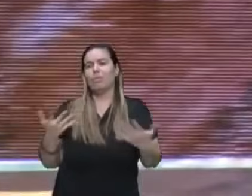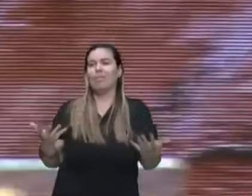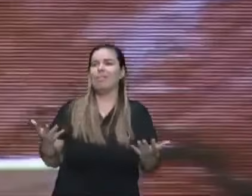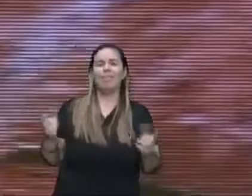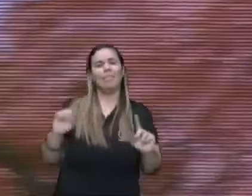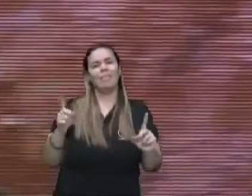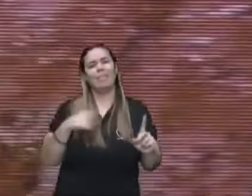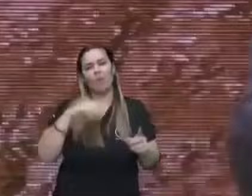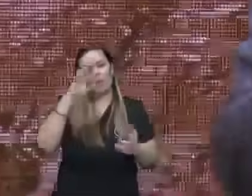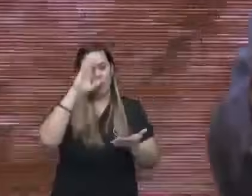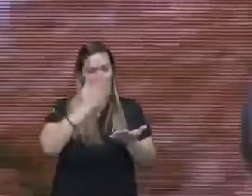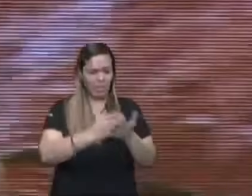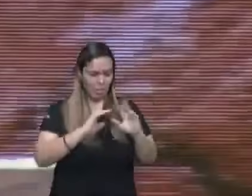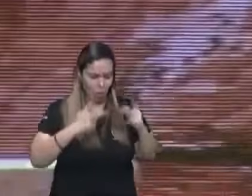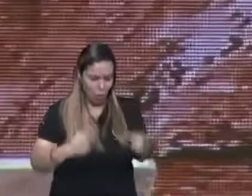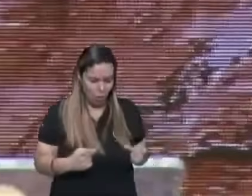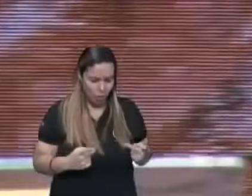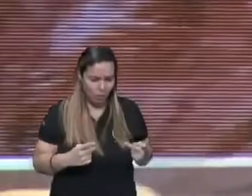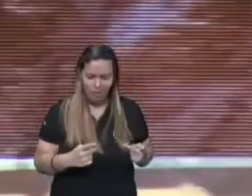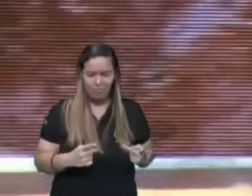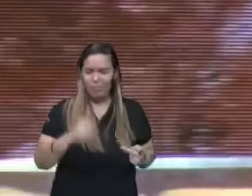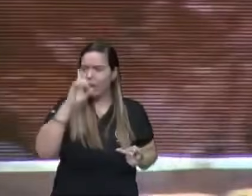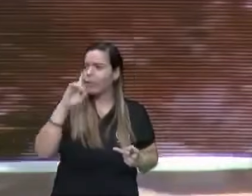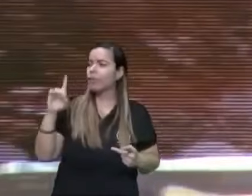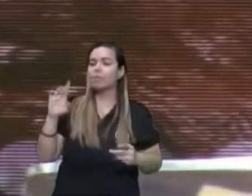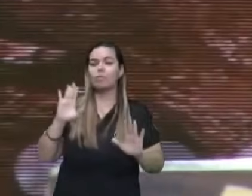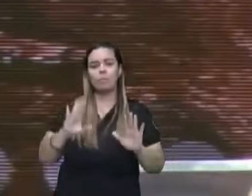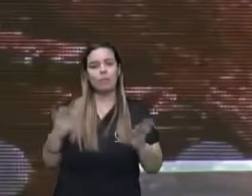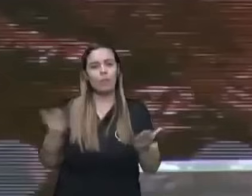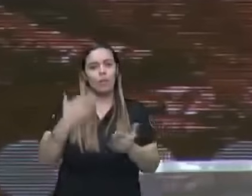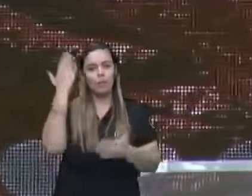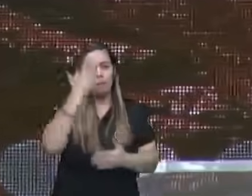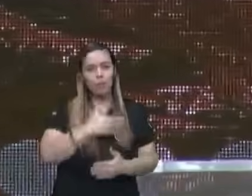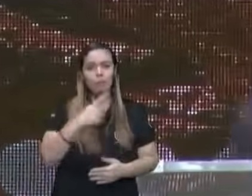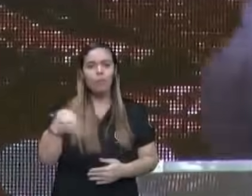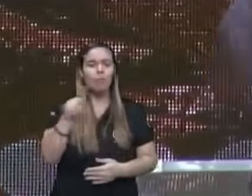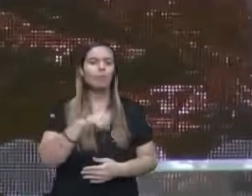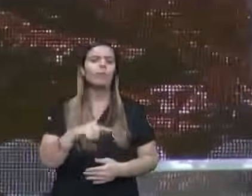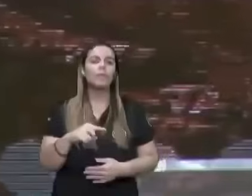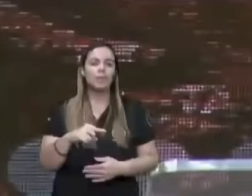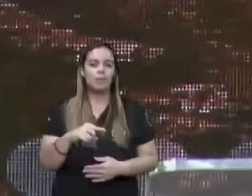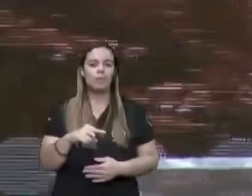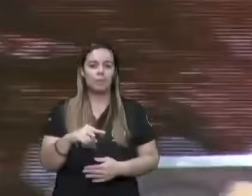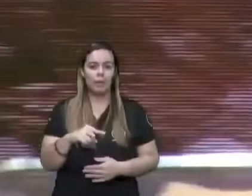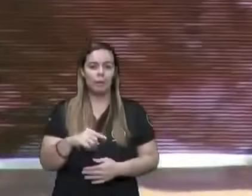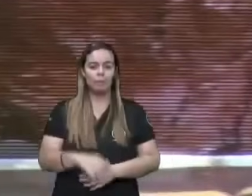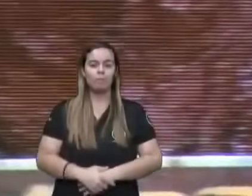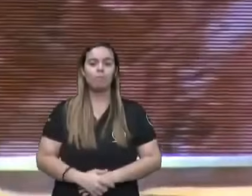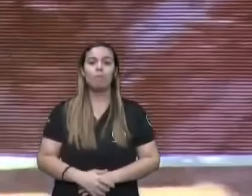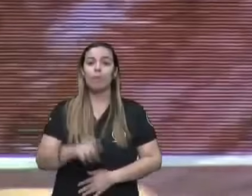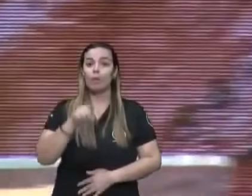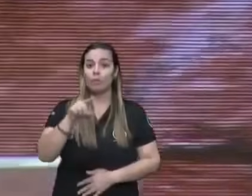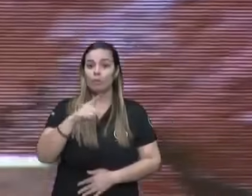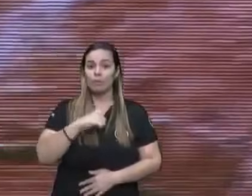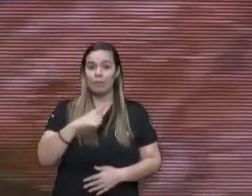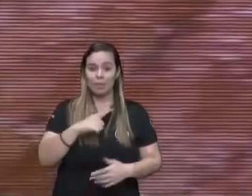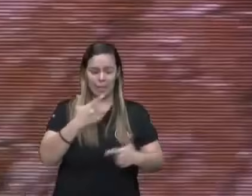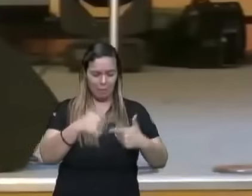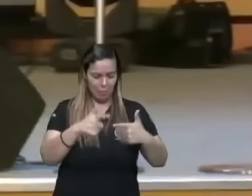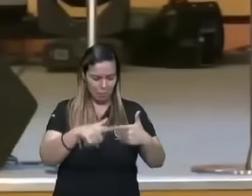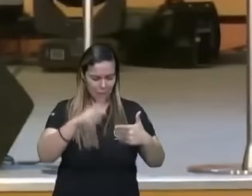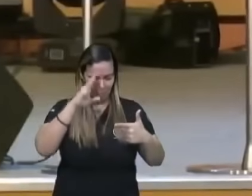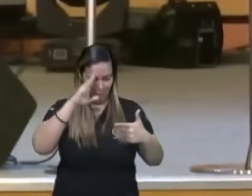pastor, a gente acredita mais no poder do homem do que em poder, não, não, estou te dando aqui a prova. Quando você tem um problema para